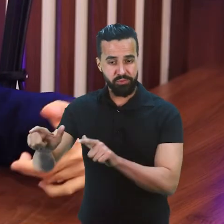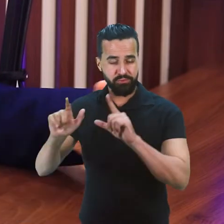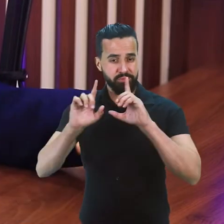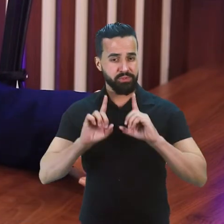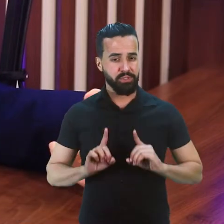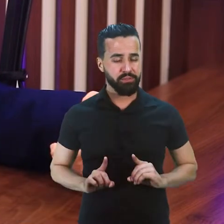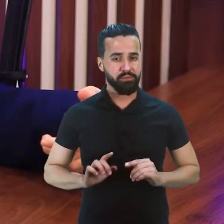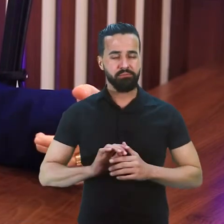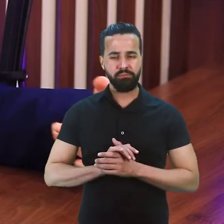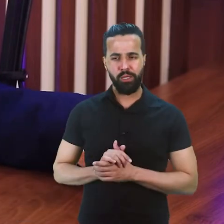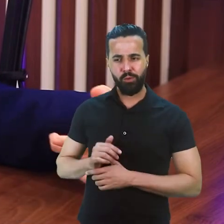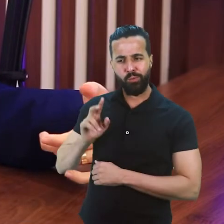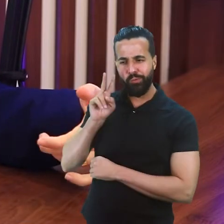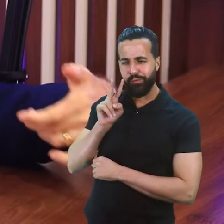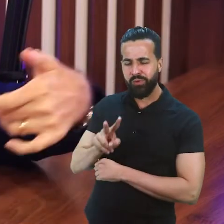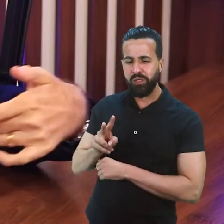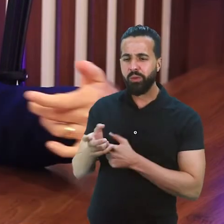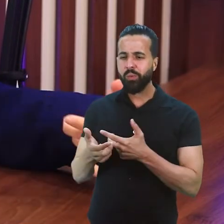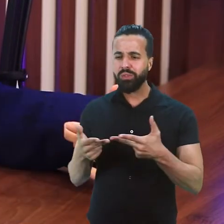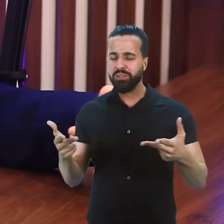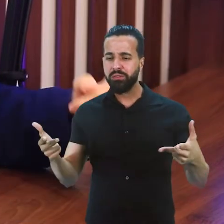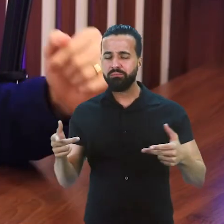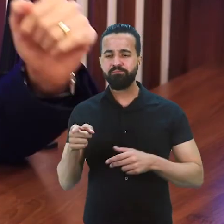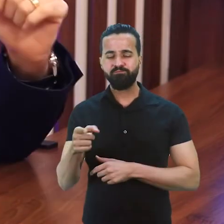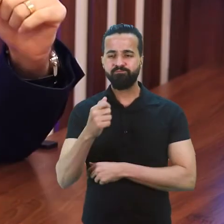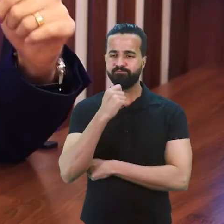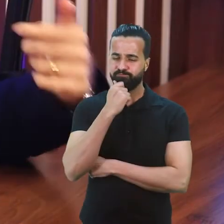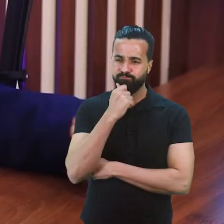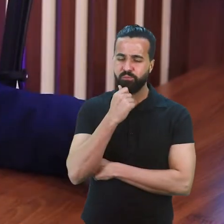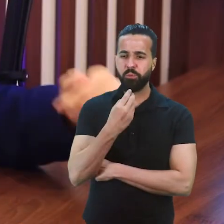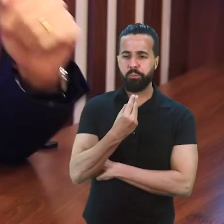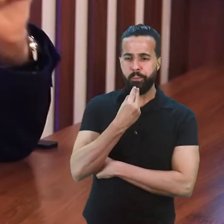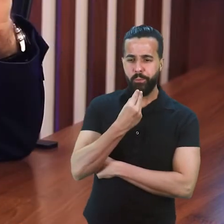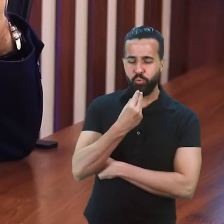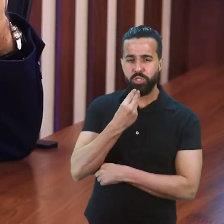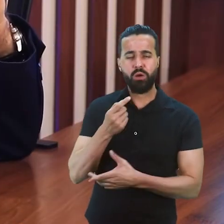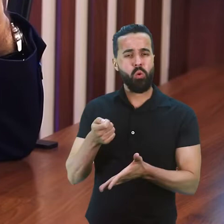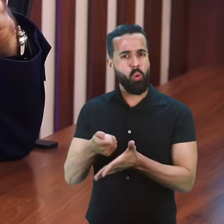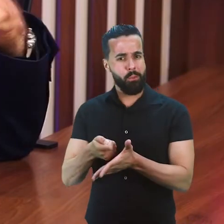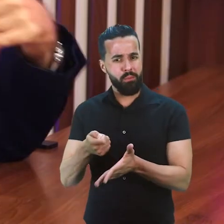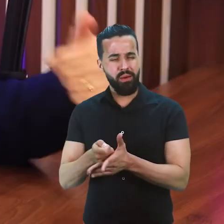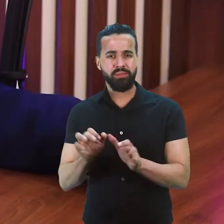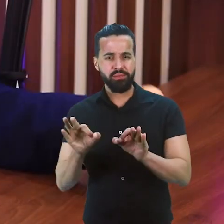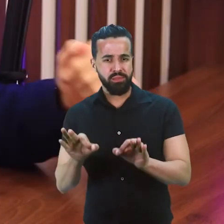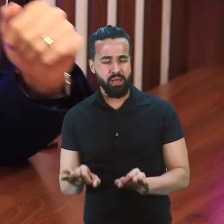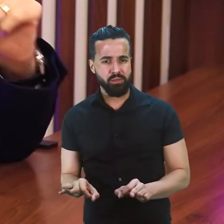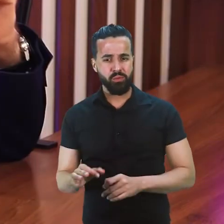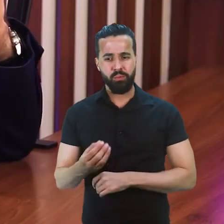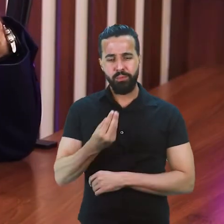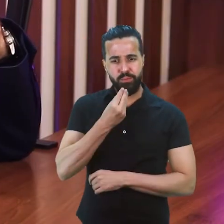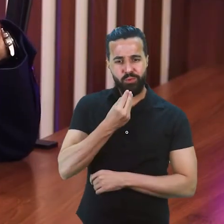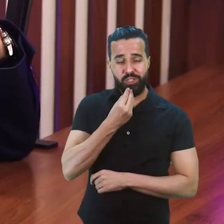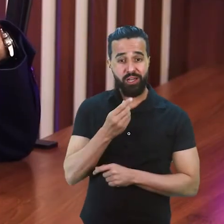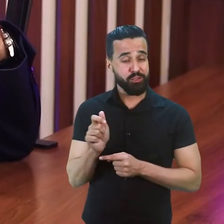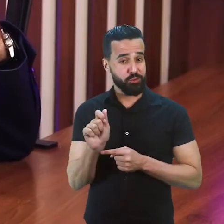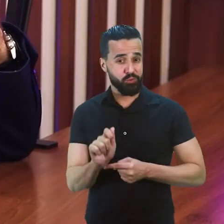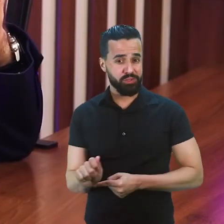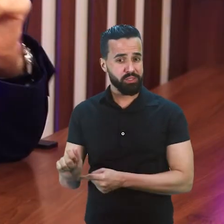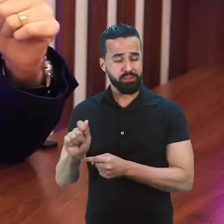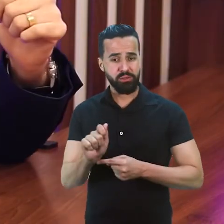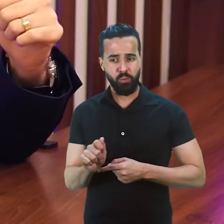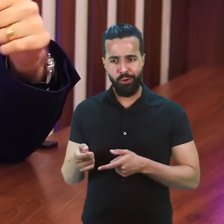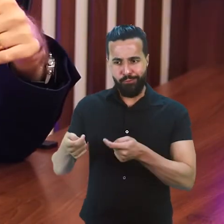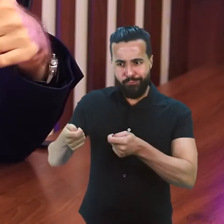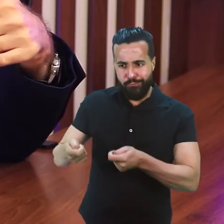e via muita coisa que eu falava assim, gente, isso aqui eu acho que bastava ter uma cobrança mais efetiva, ter uma associação que pegue mais firme